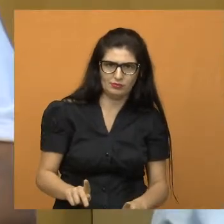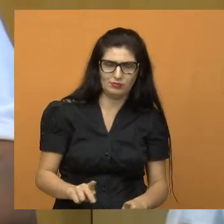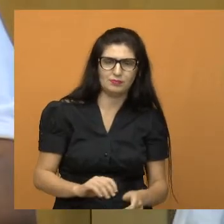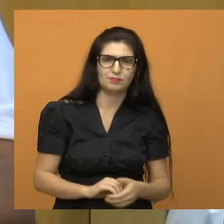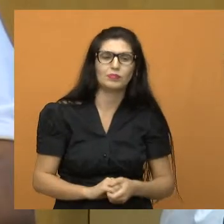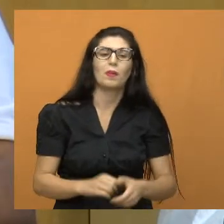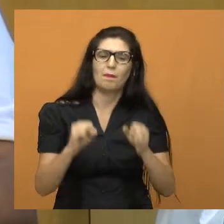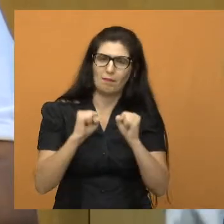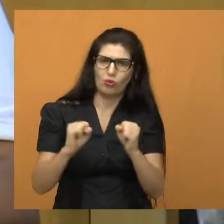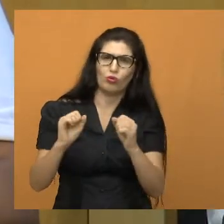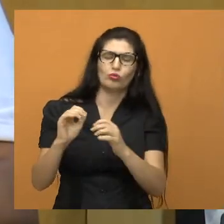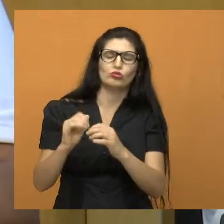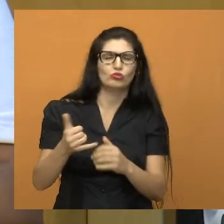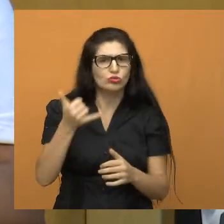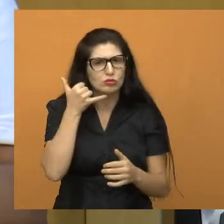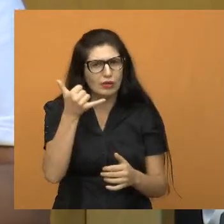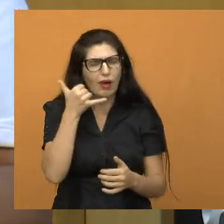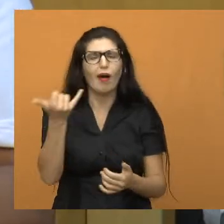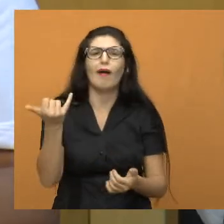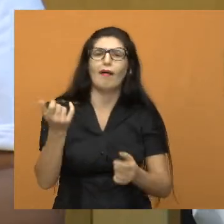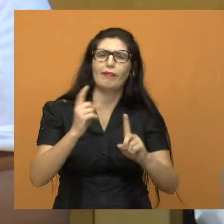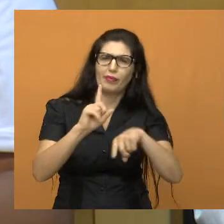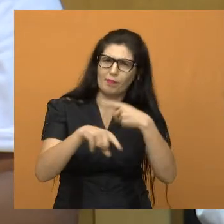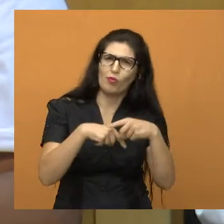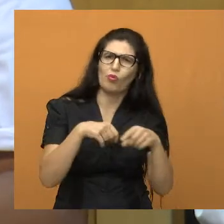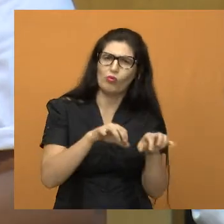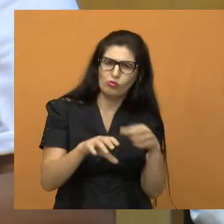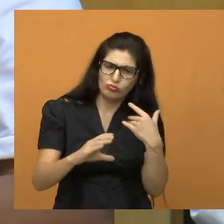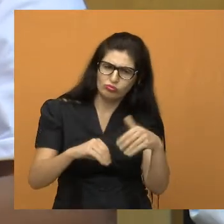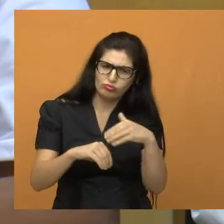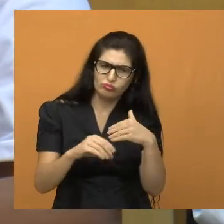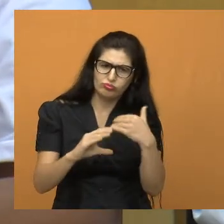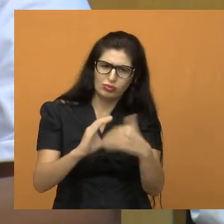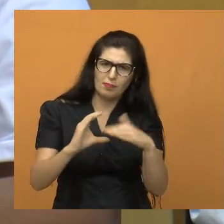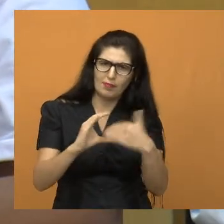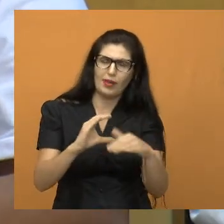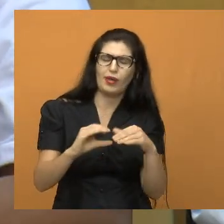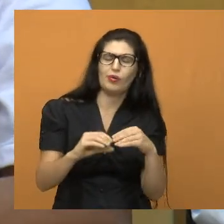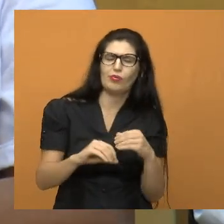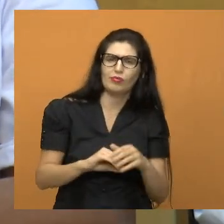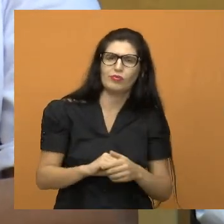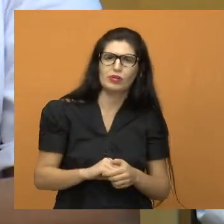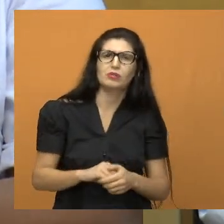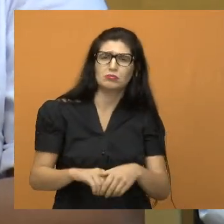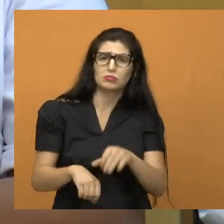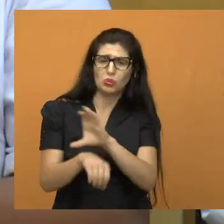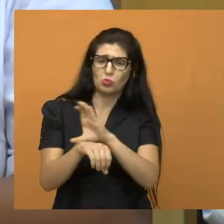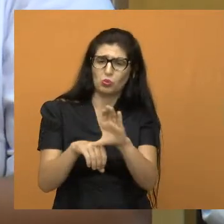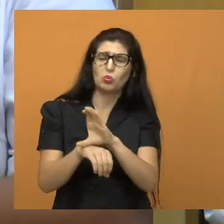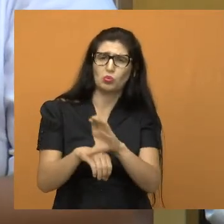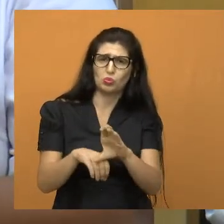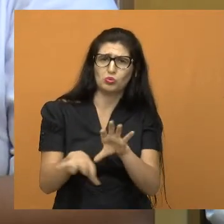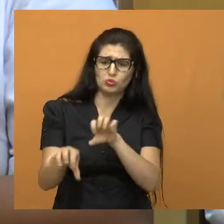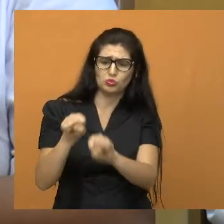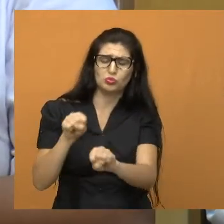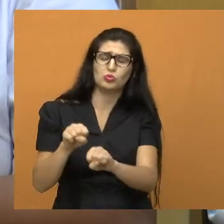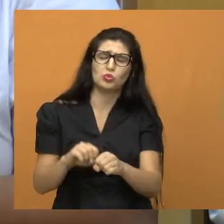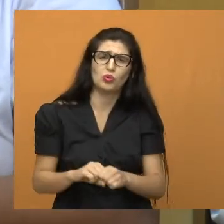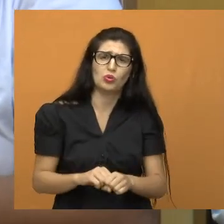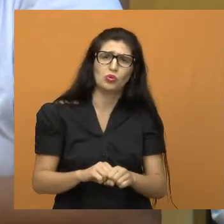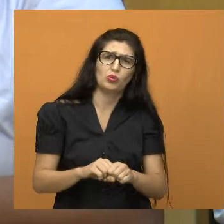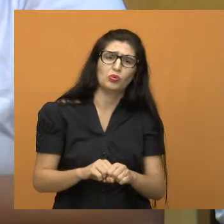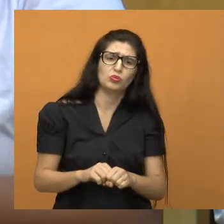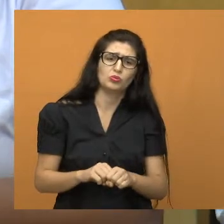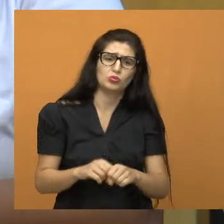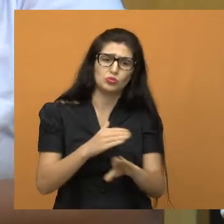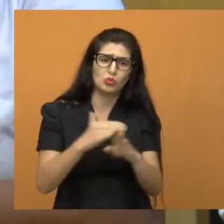em contato, a gente trata depois como levar essa formação de paz aos educadores